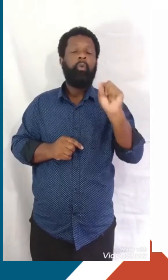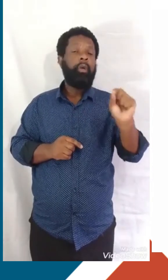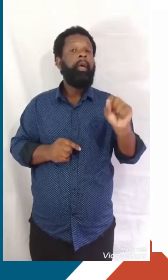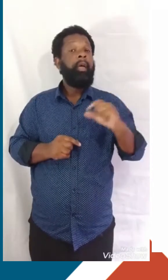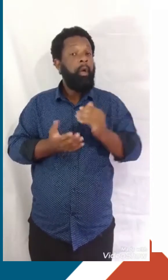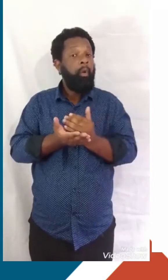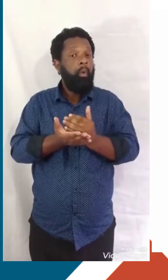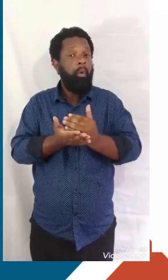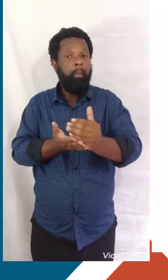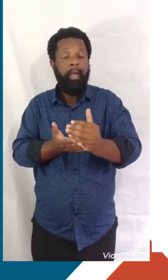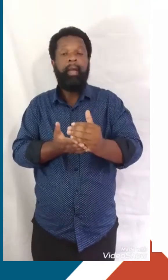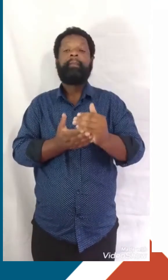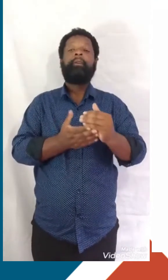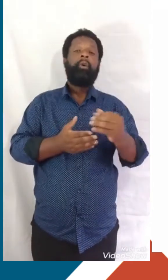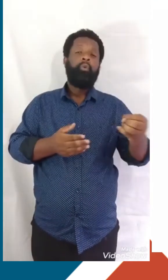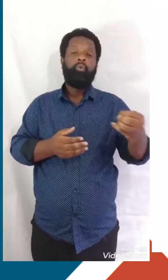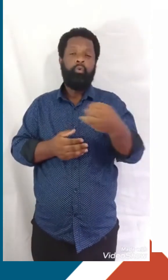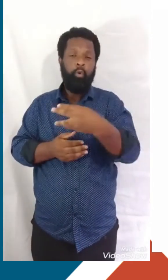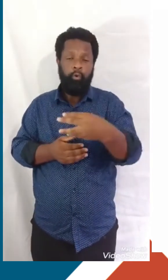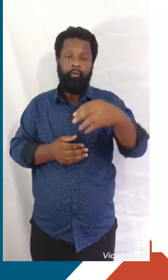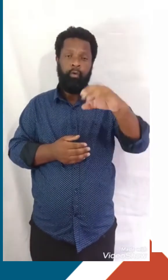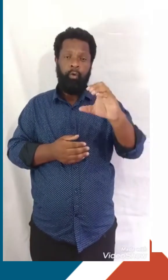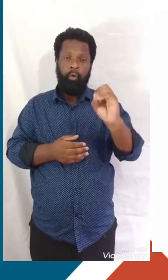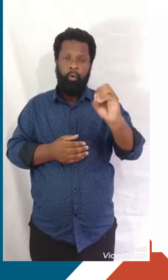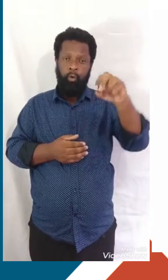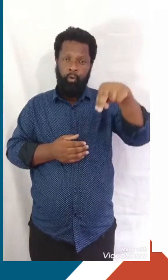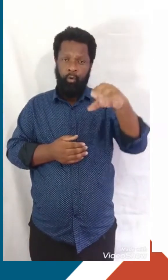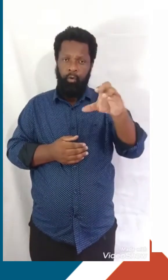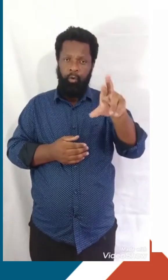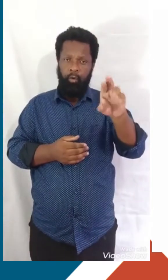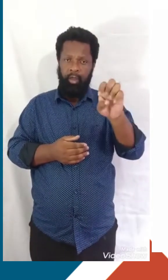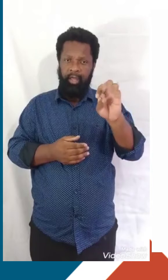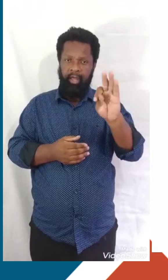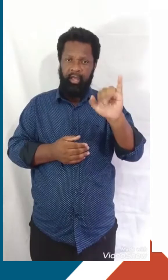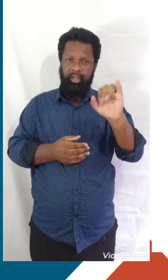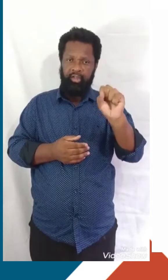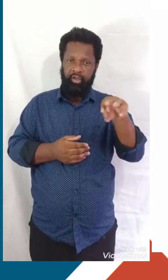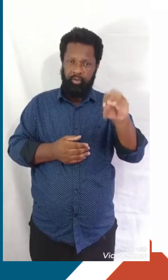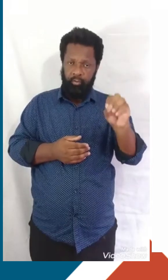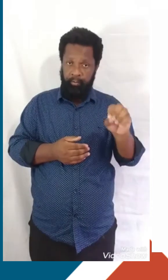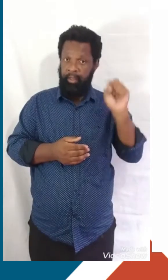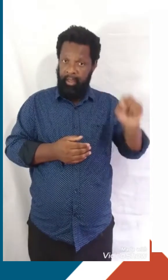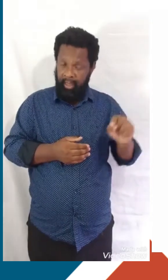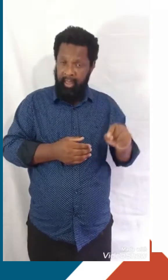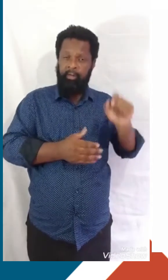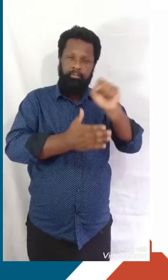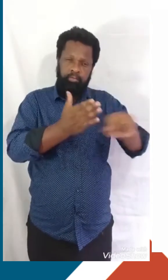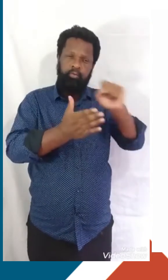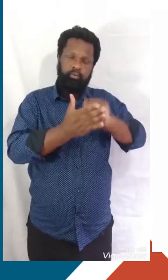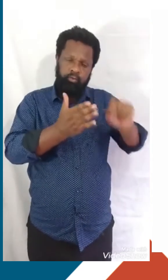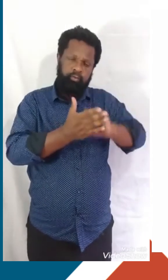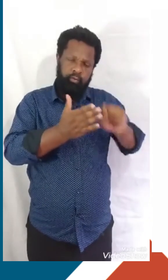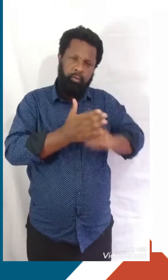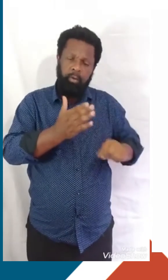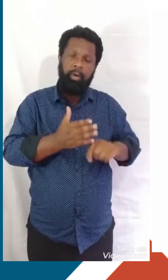o início ao neoconcretismo. Sua produção literária dos anos 40 e 50 é marcada por uma